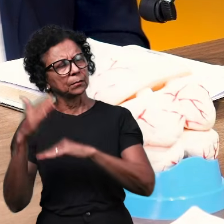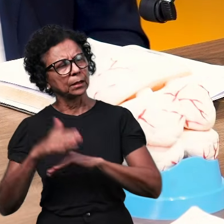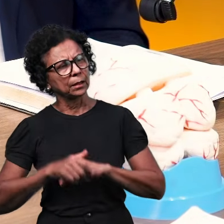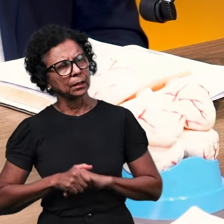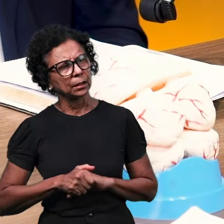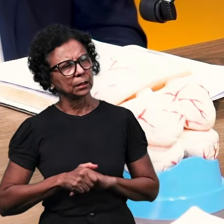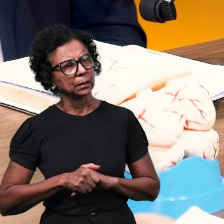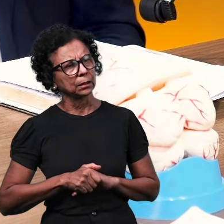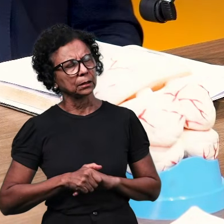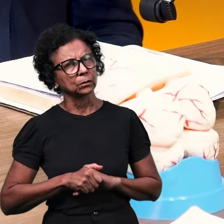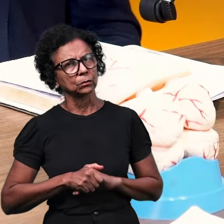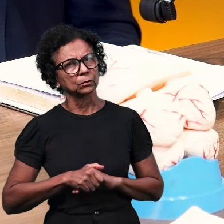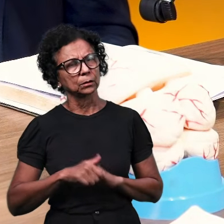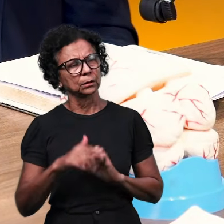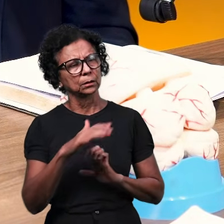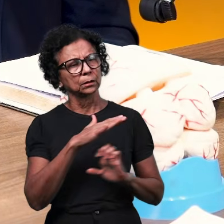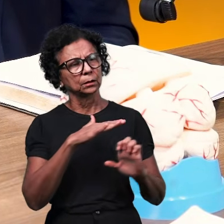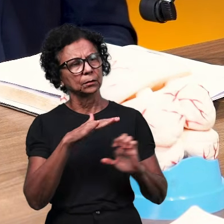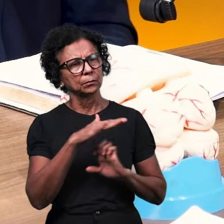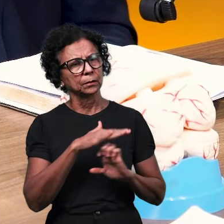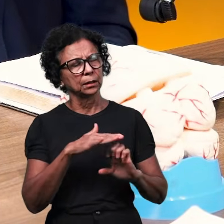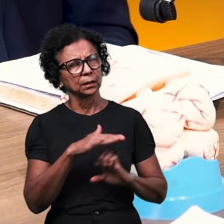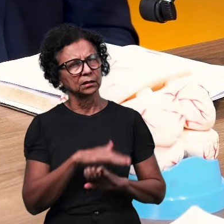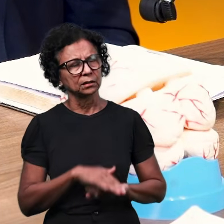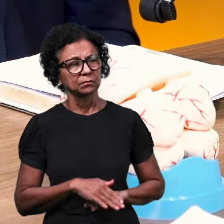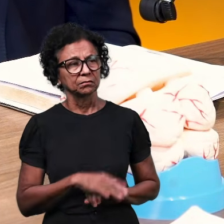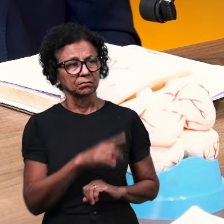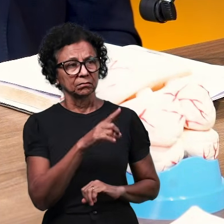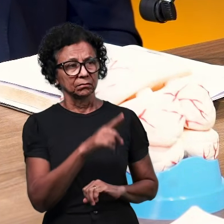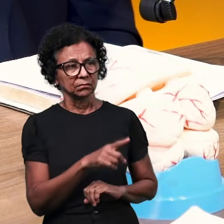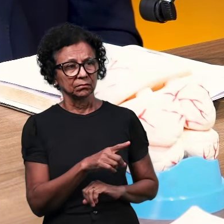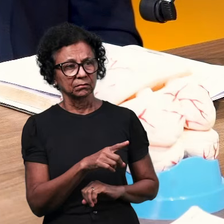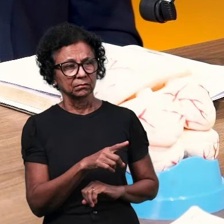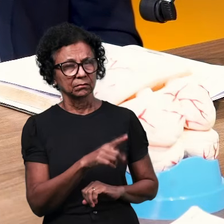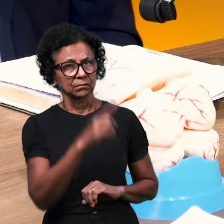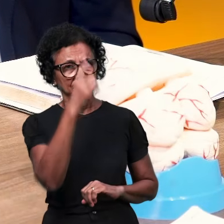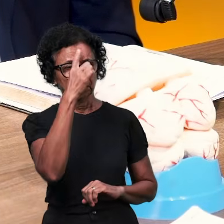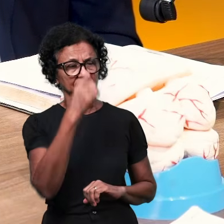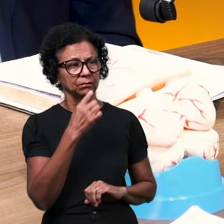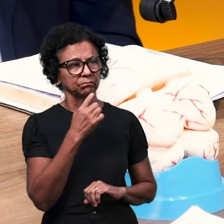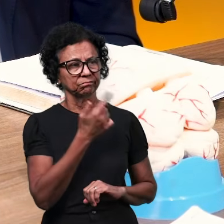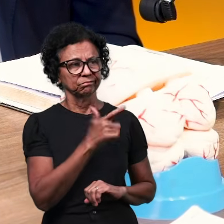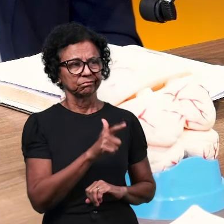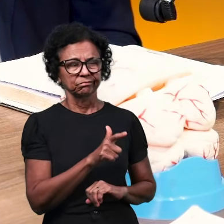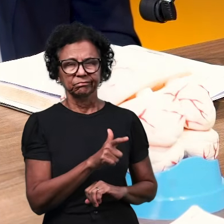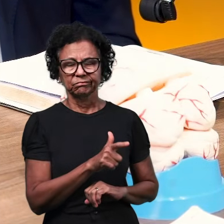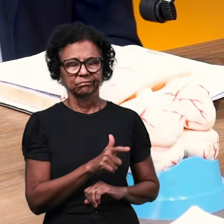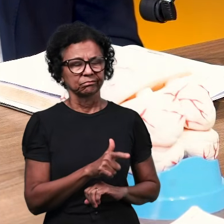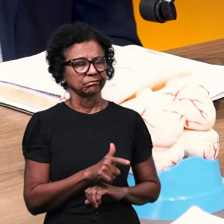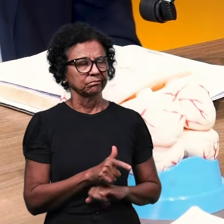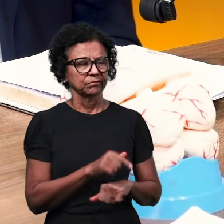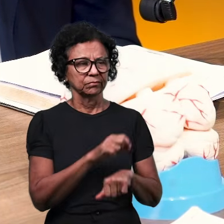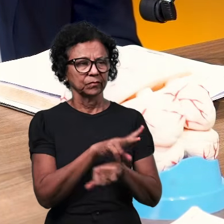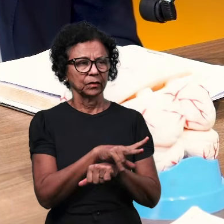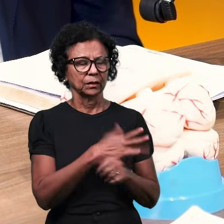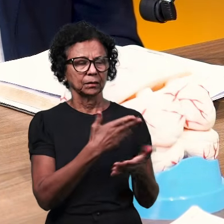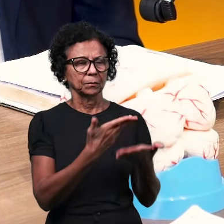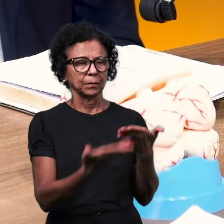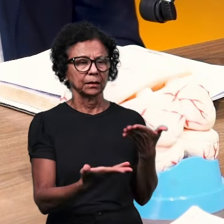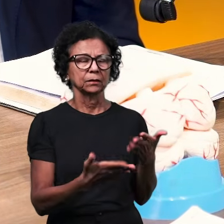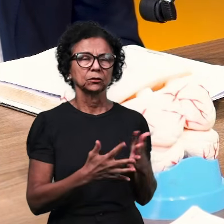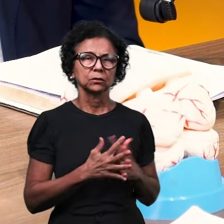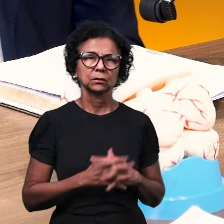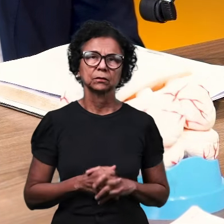for um lugar onde ela não enxerga esse encarreiramento, ela não fica. Então, e haja vista